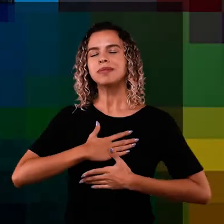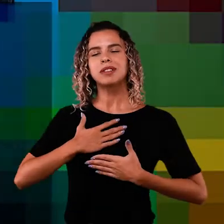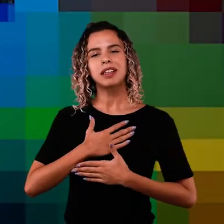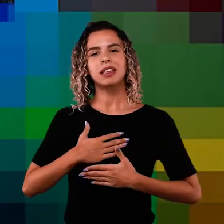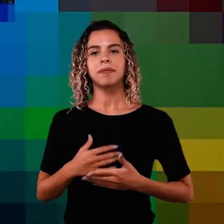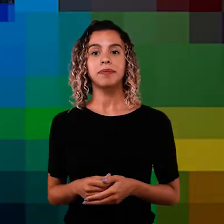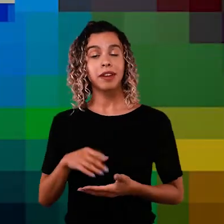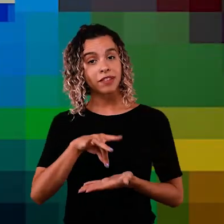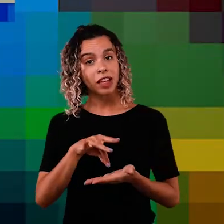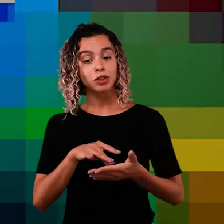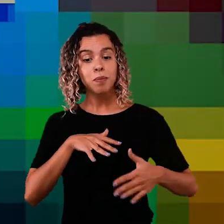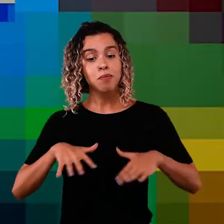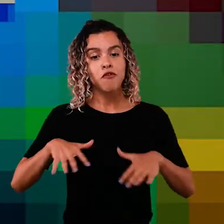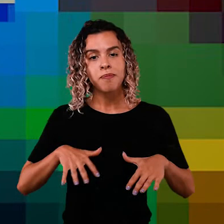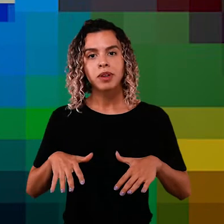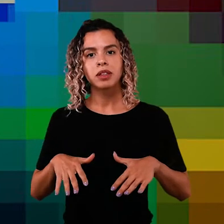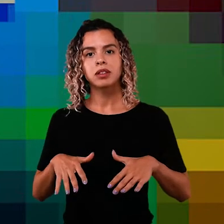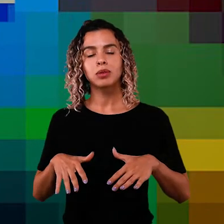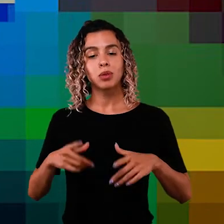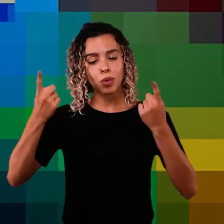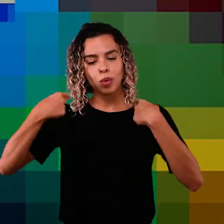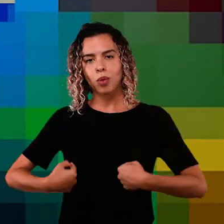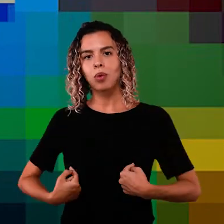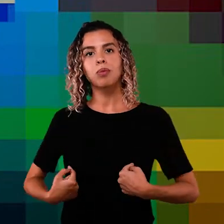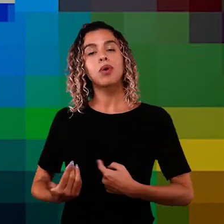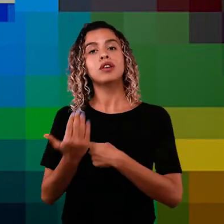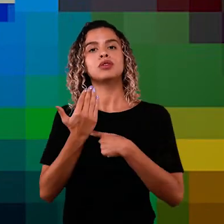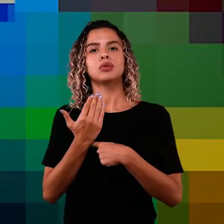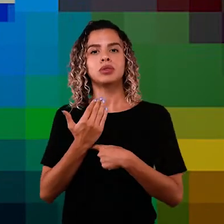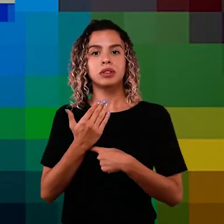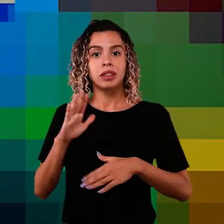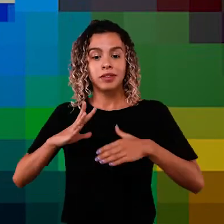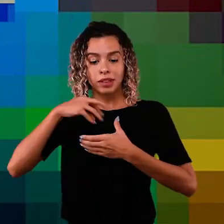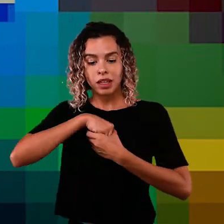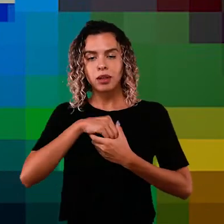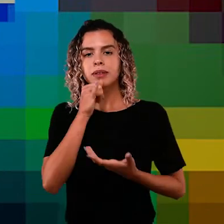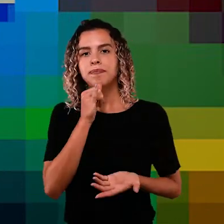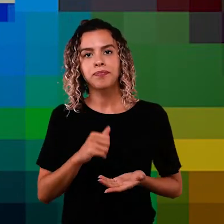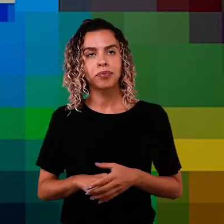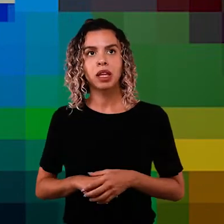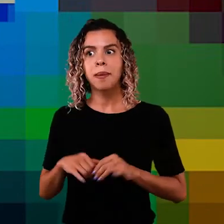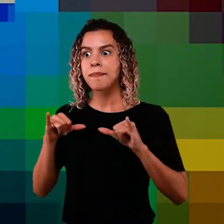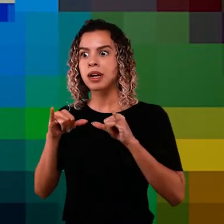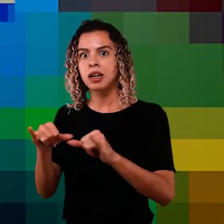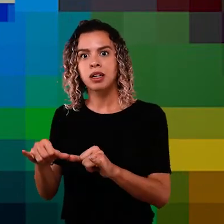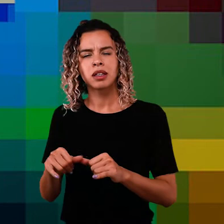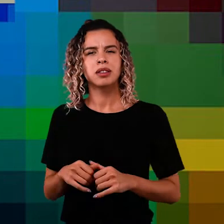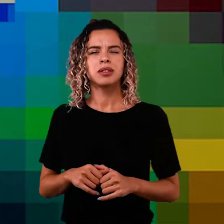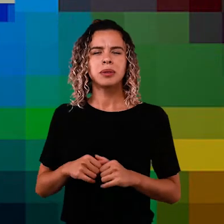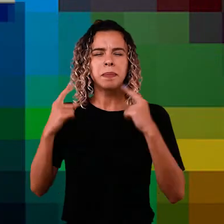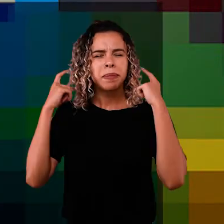dava alegria. Pedro, @autistas falando de autismo. Então, às vezes você tá por exemplo, eu tô